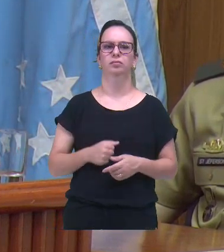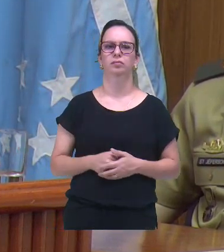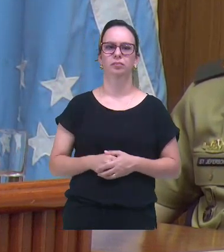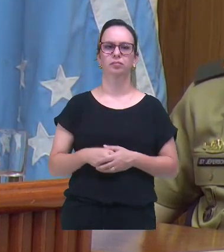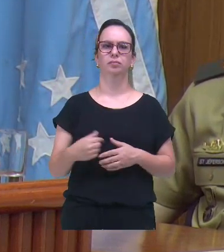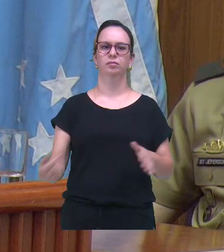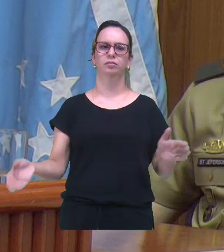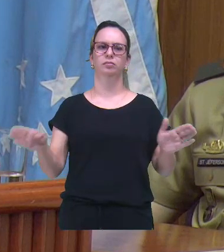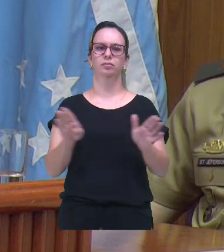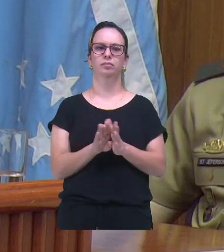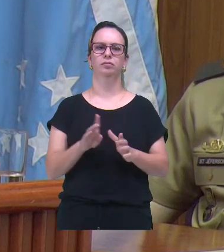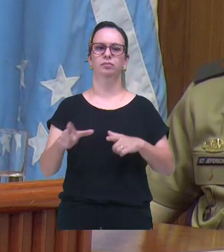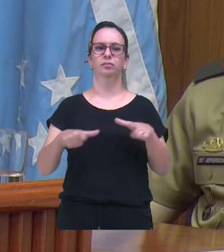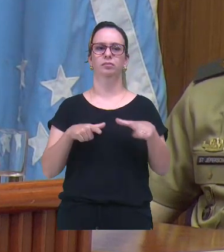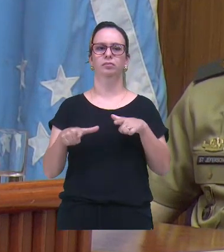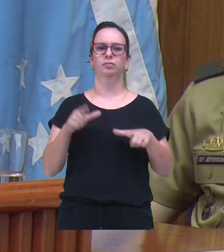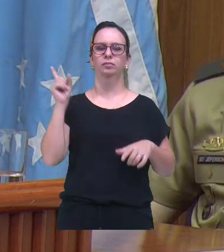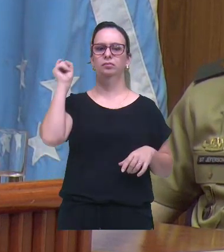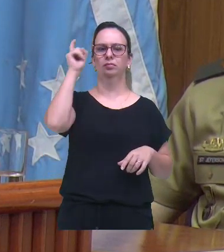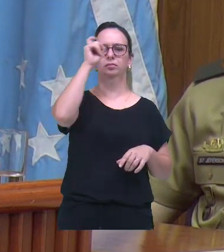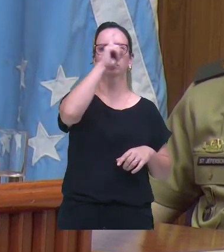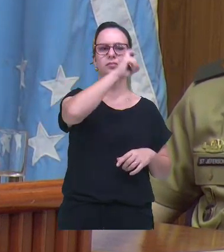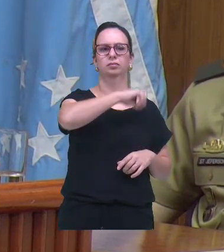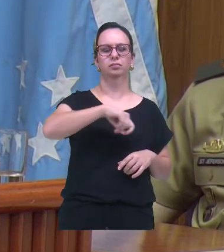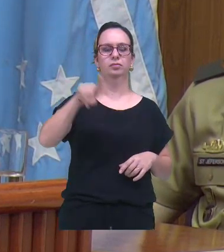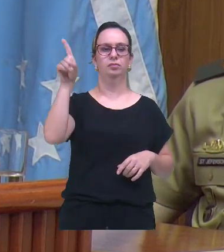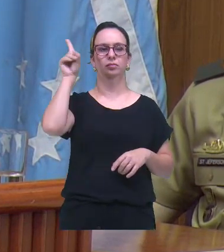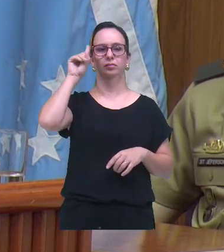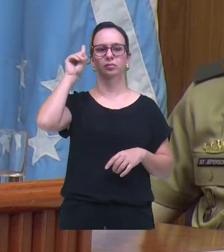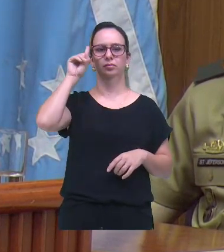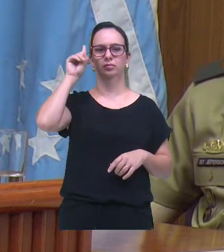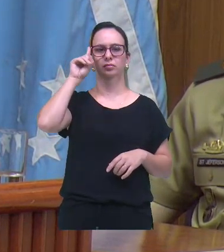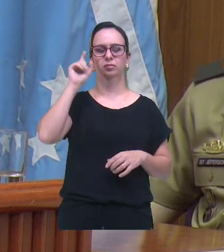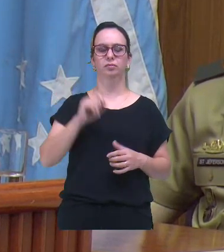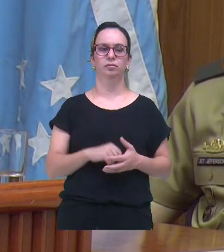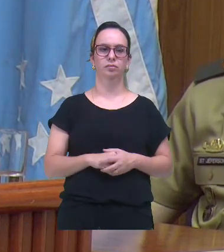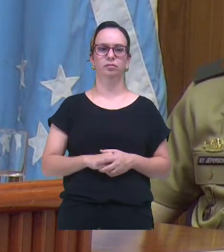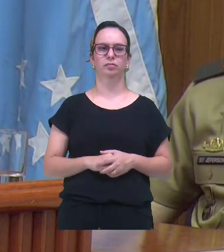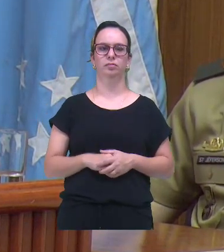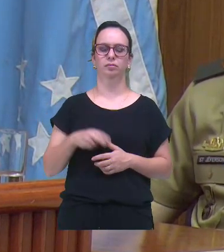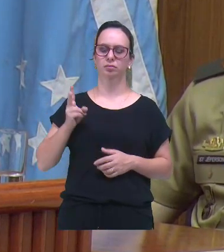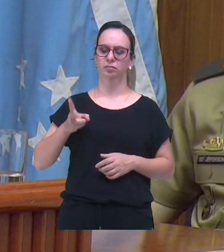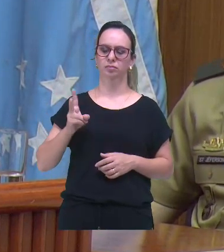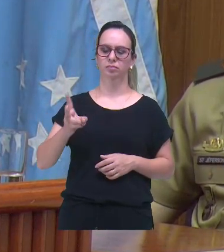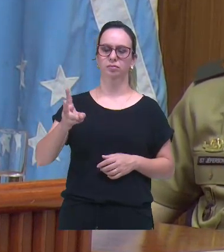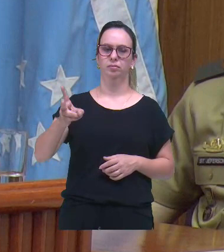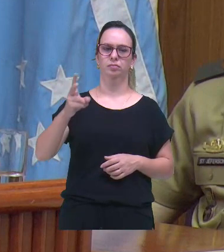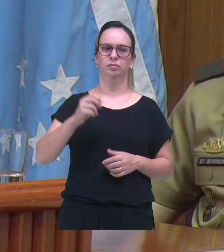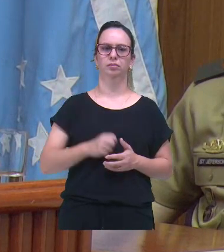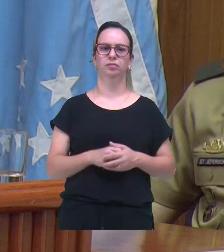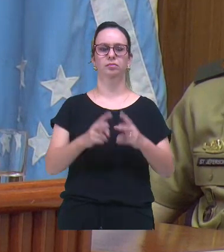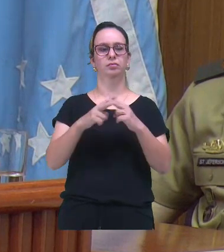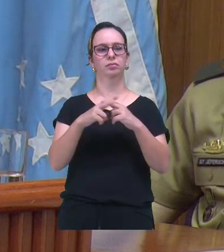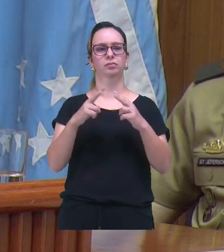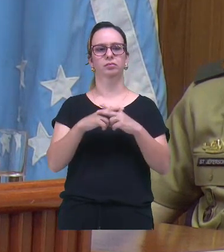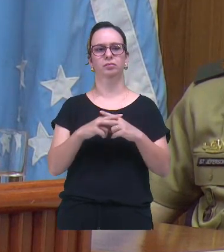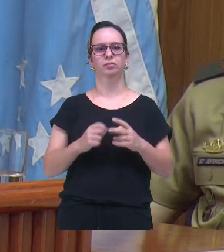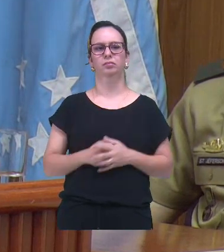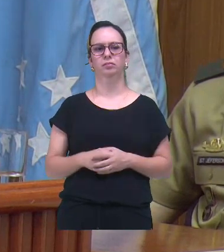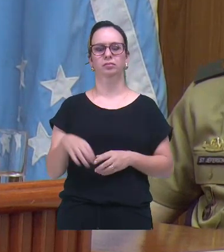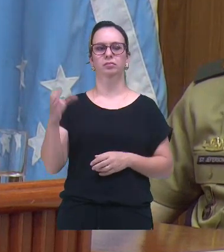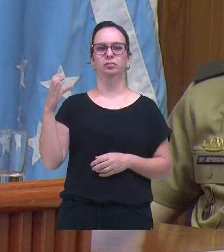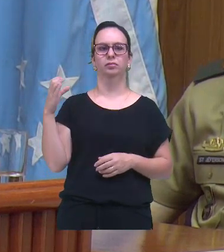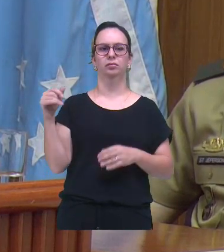vem o trabalho duro, os dias de luta e o esforço contínuo. Quero parabenizar todos